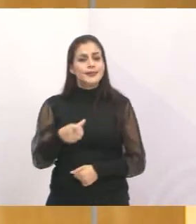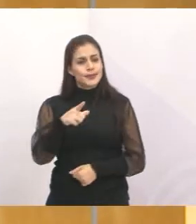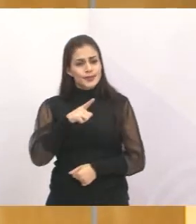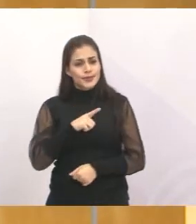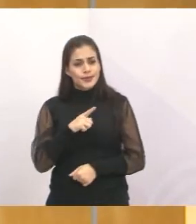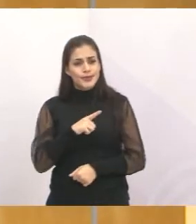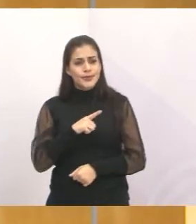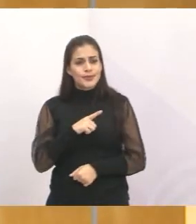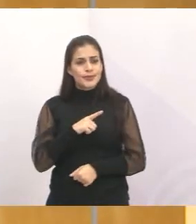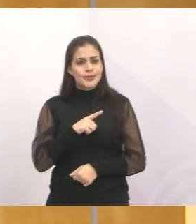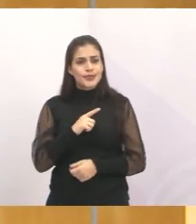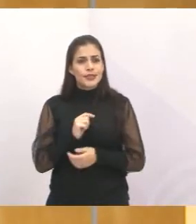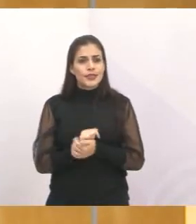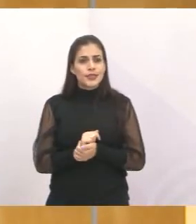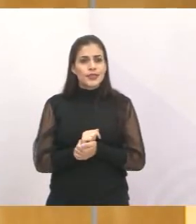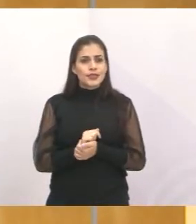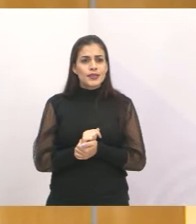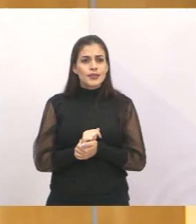realmente